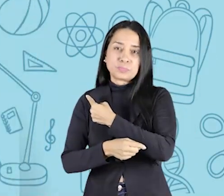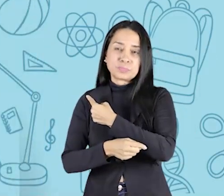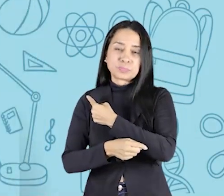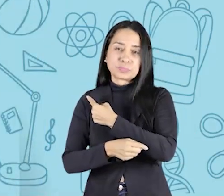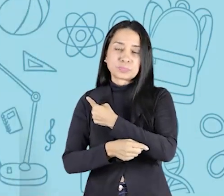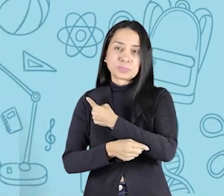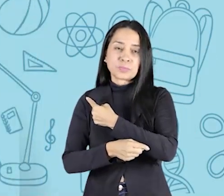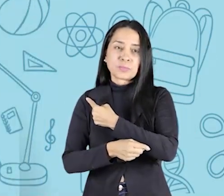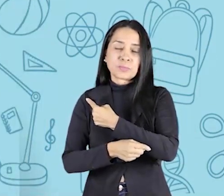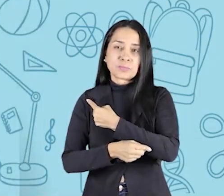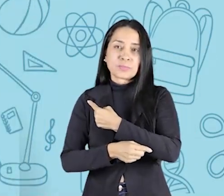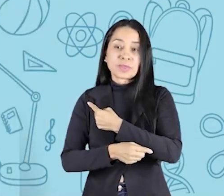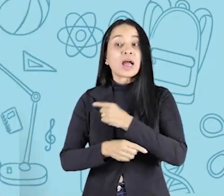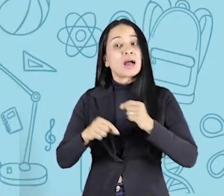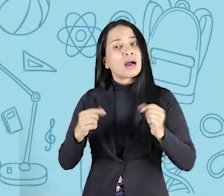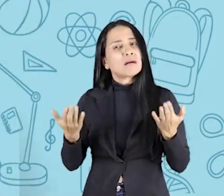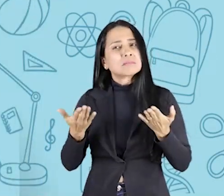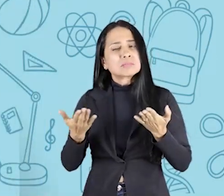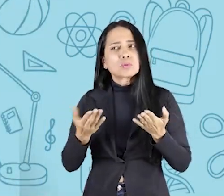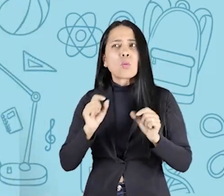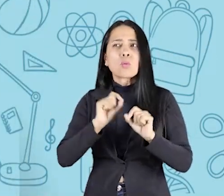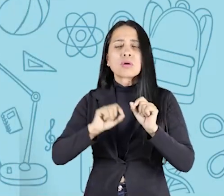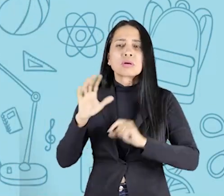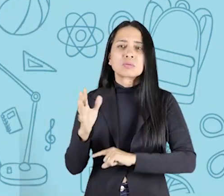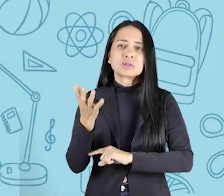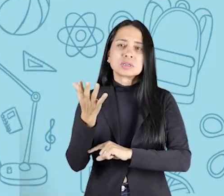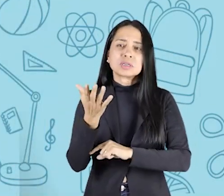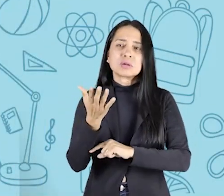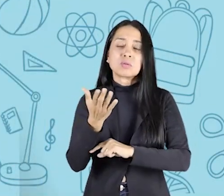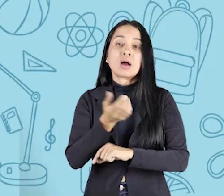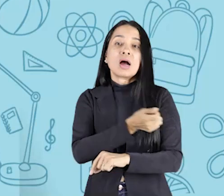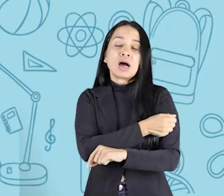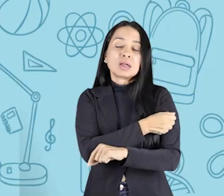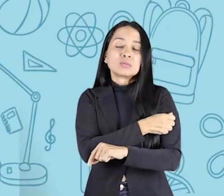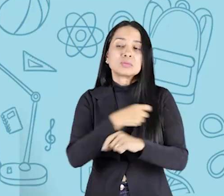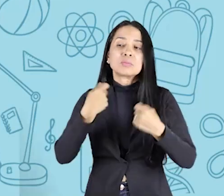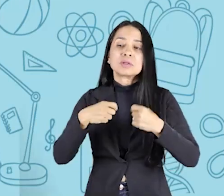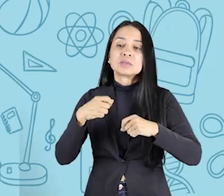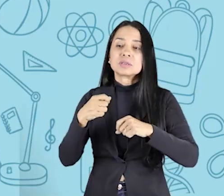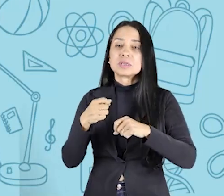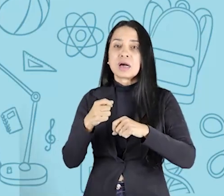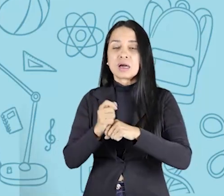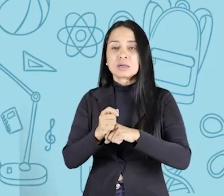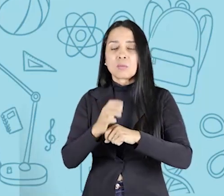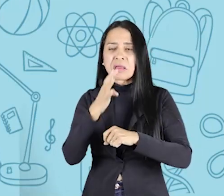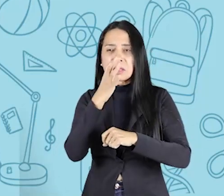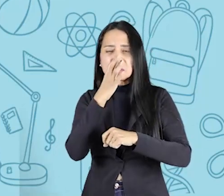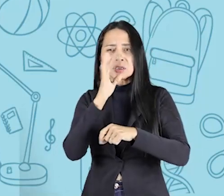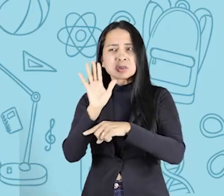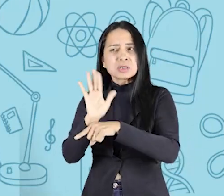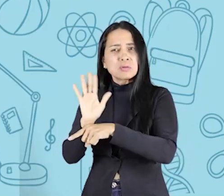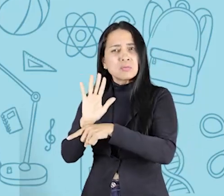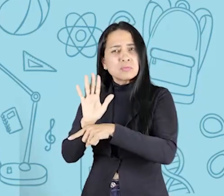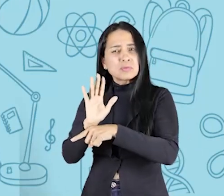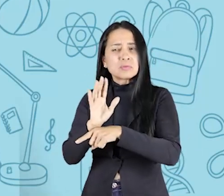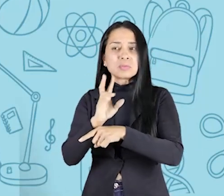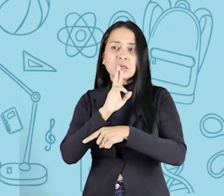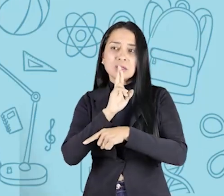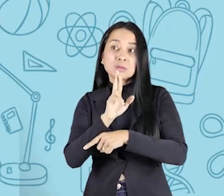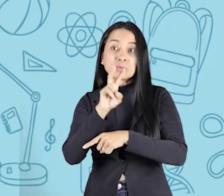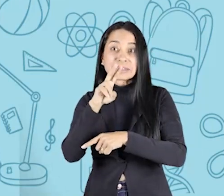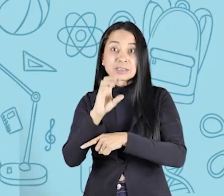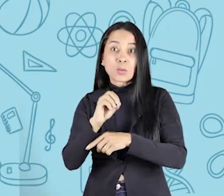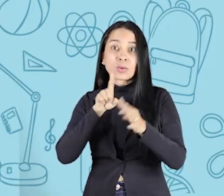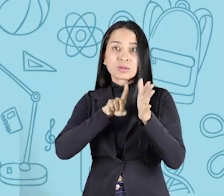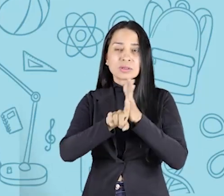Extraordinário. Nele, os estudantes teriam que assistir a um filme e responder as 50 questões. O